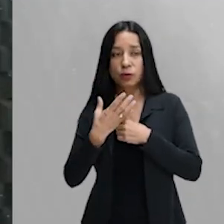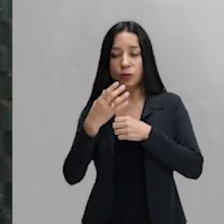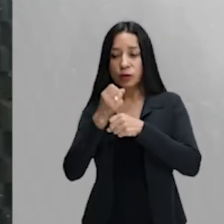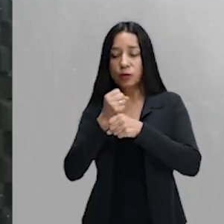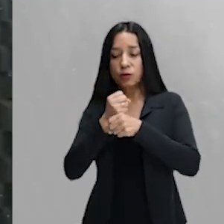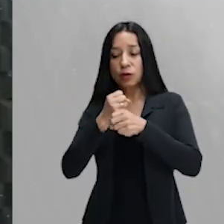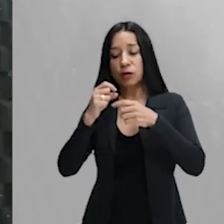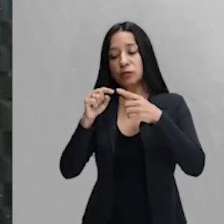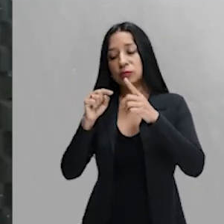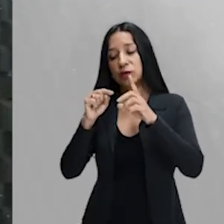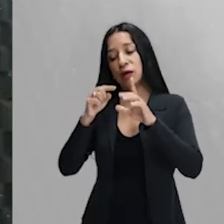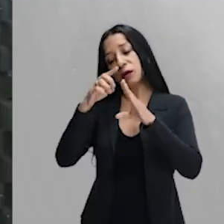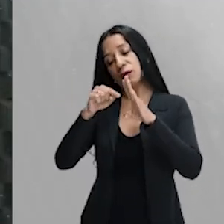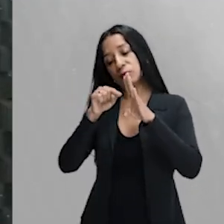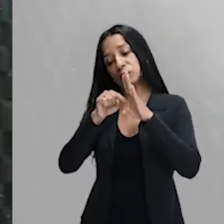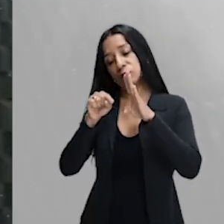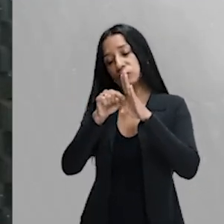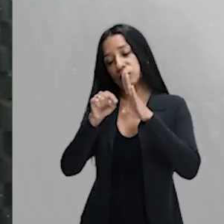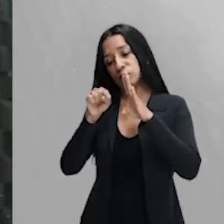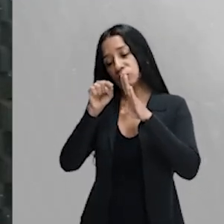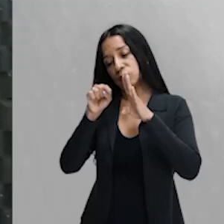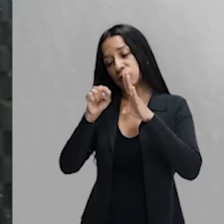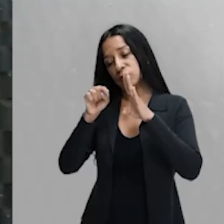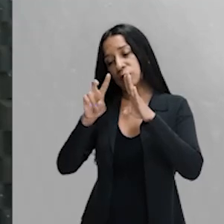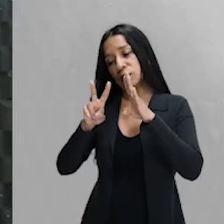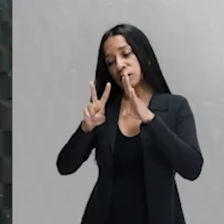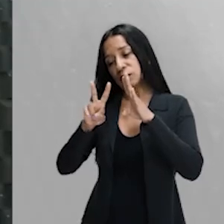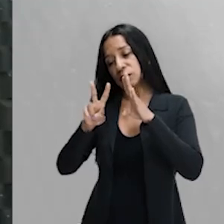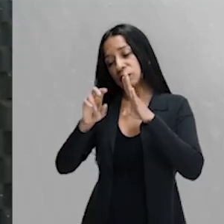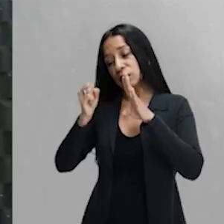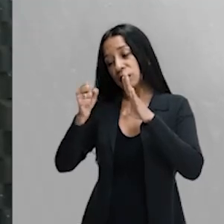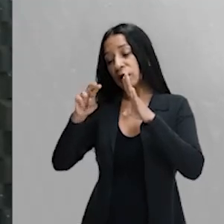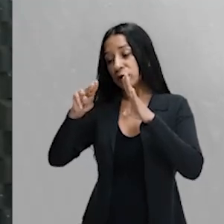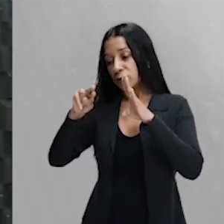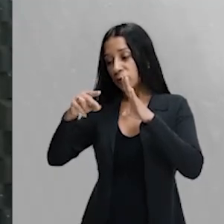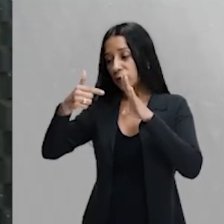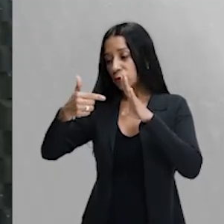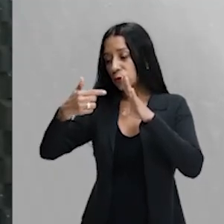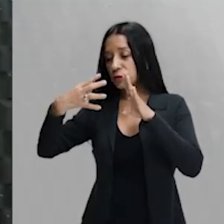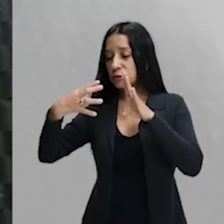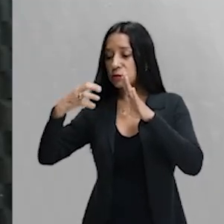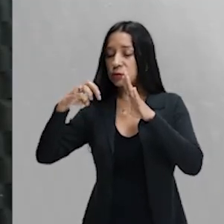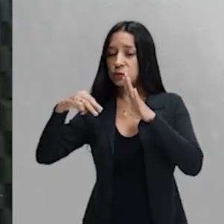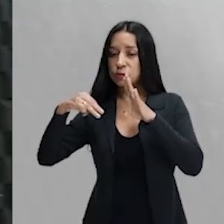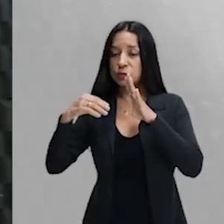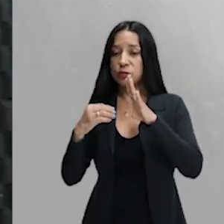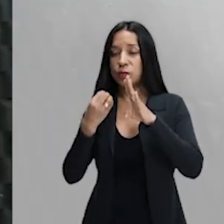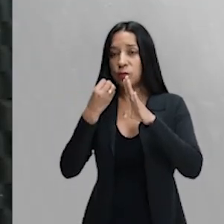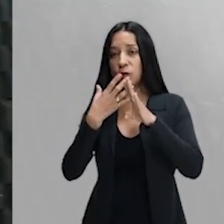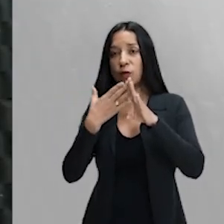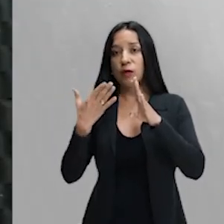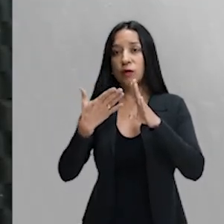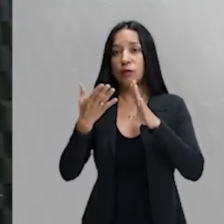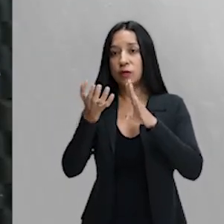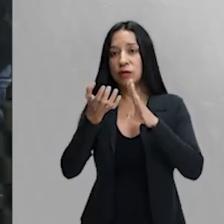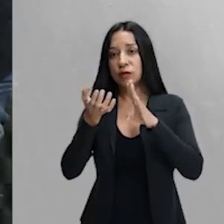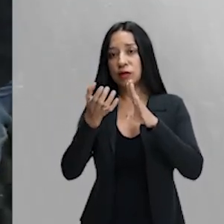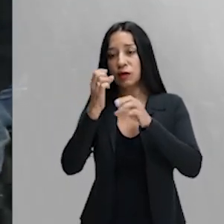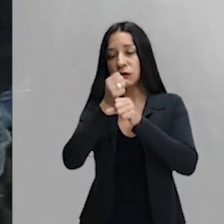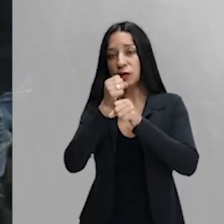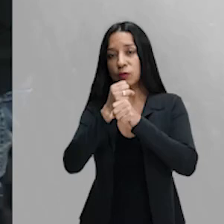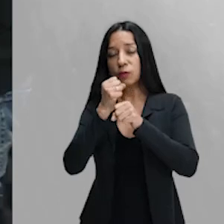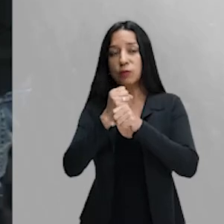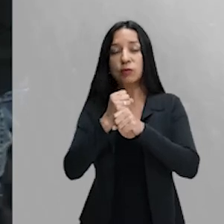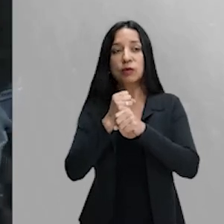essa medida aqui, que vale 2 centímetros. Certinho? Bom, turma, agora ele quer que você